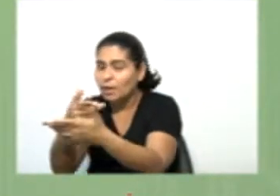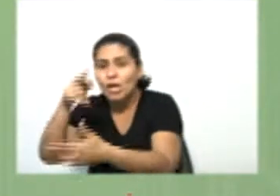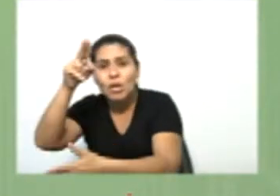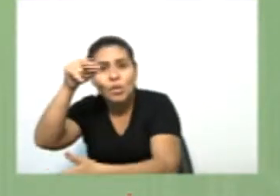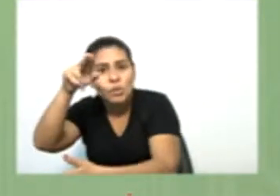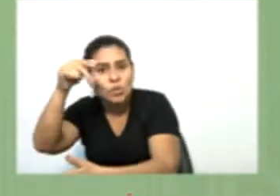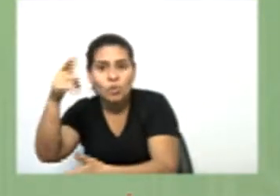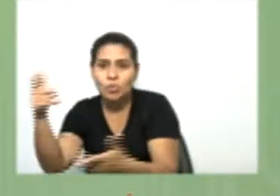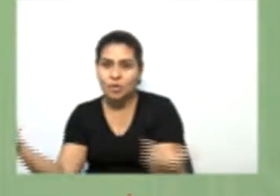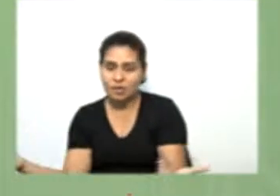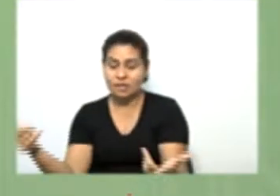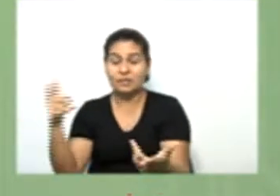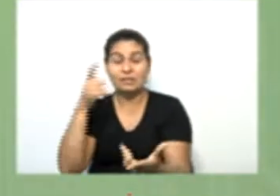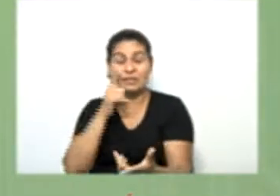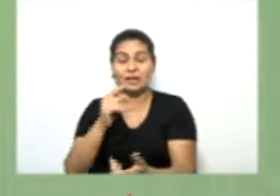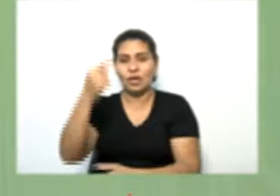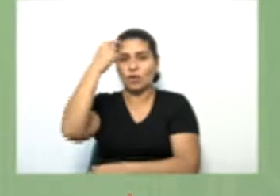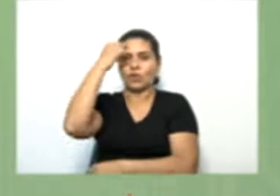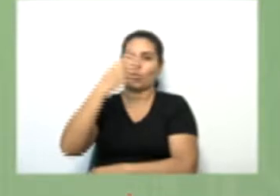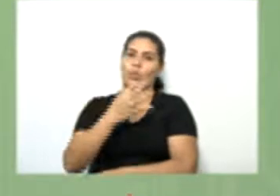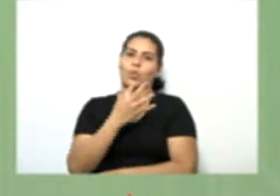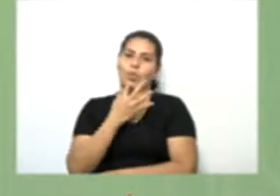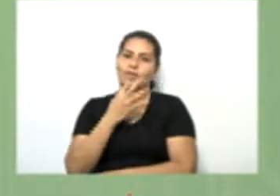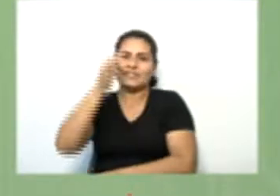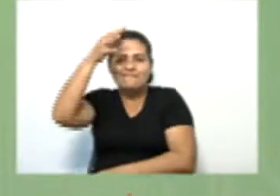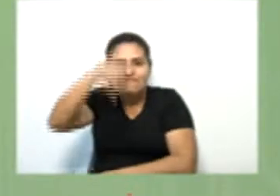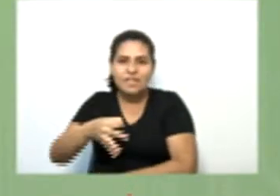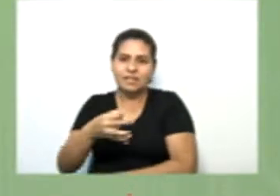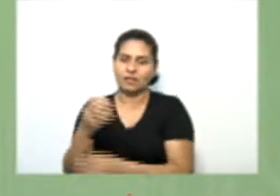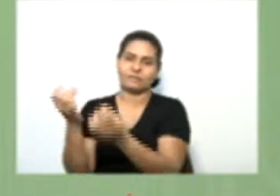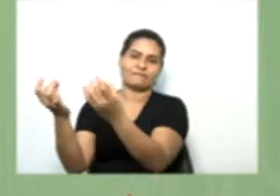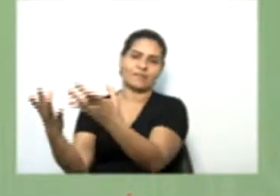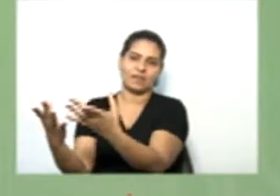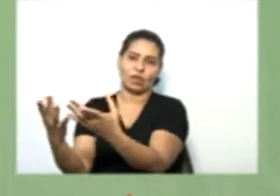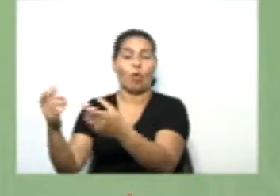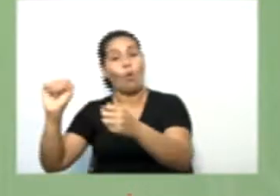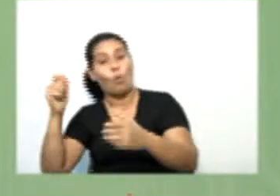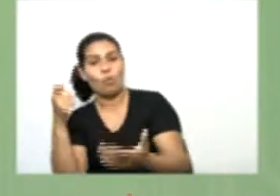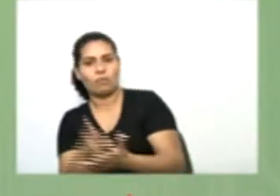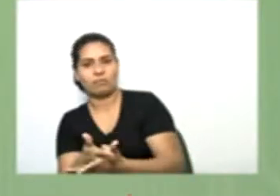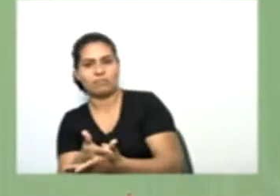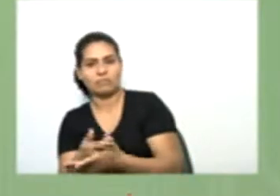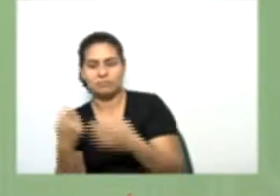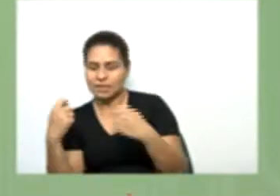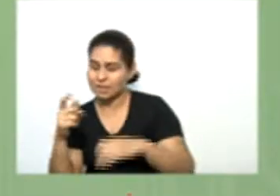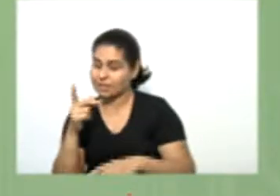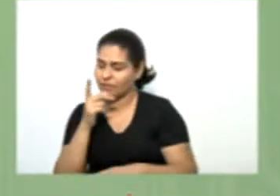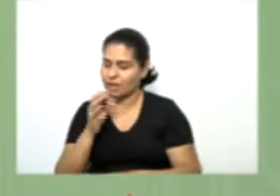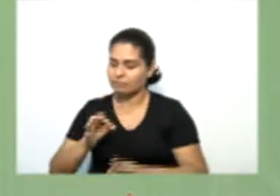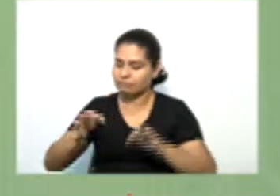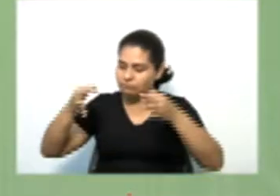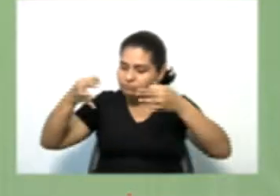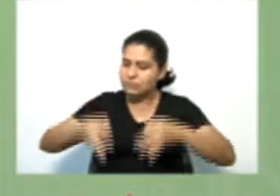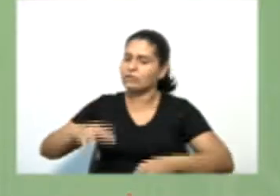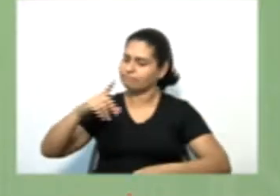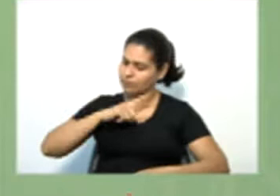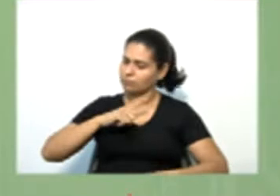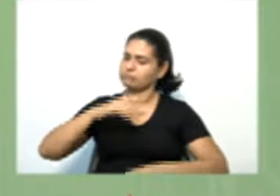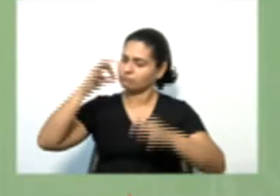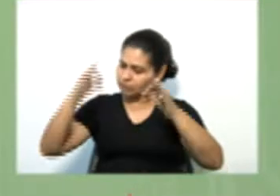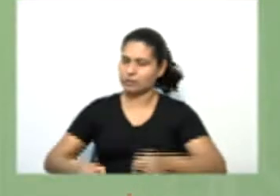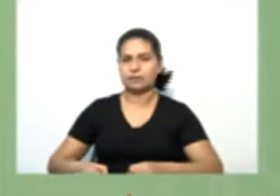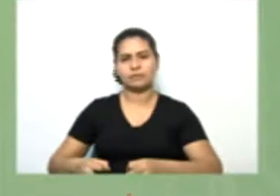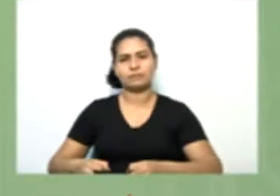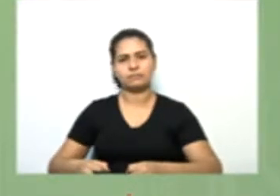entre em uma negociação sem conhecer o que vai negociar. Então, o que eu tenho que falar? Eu tenho que falar tenho